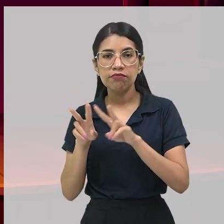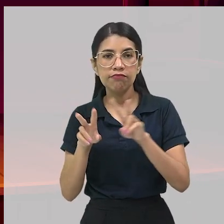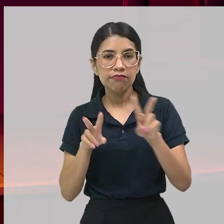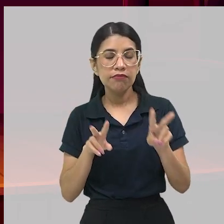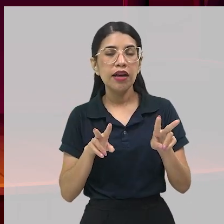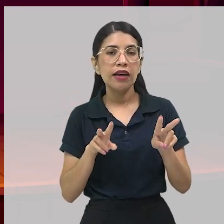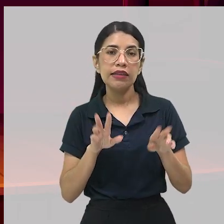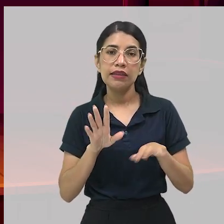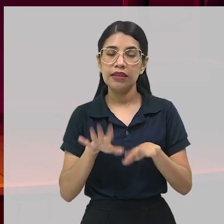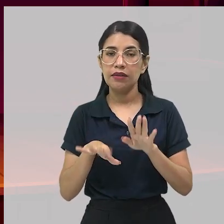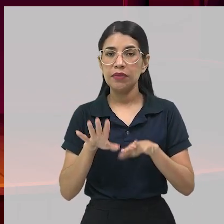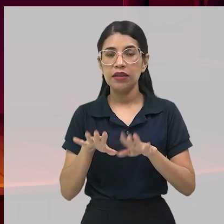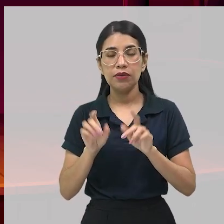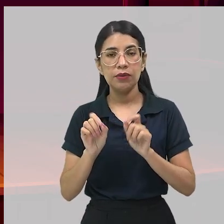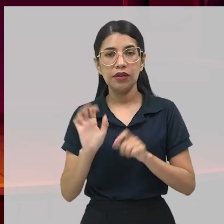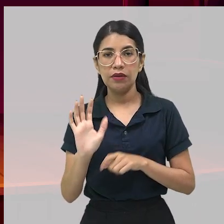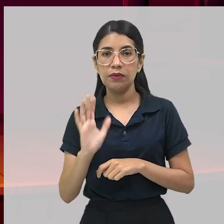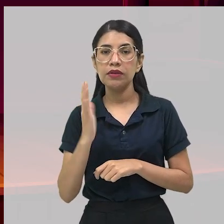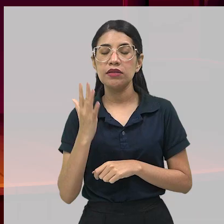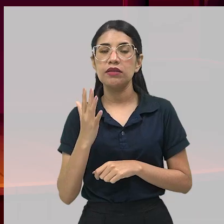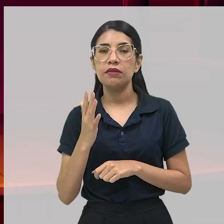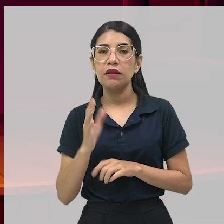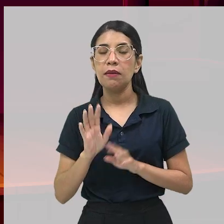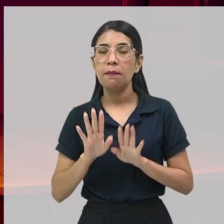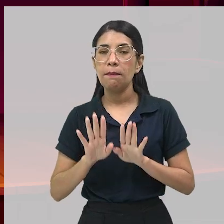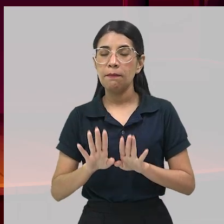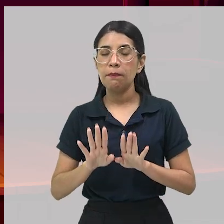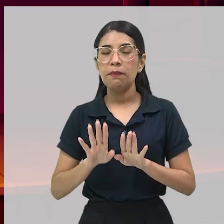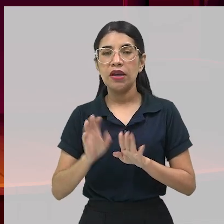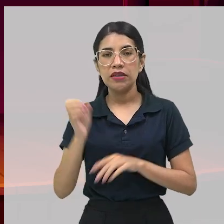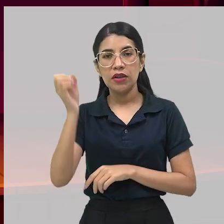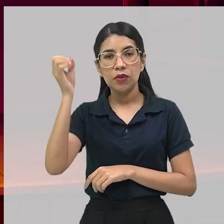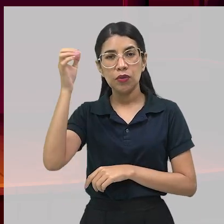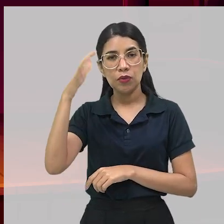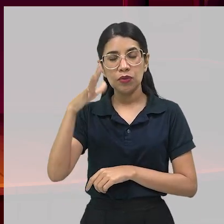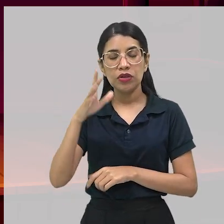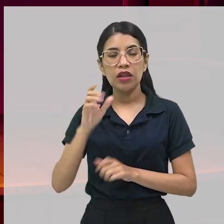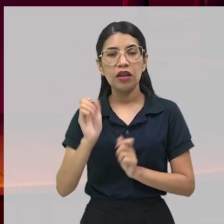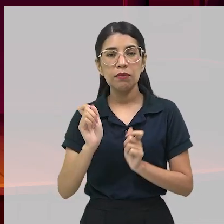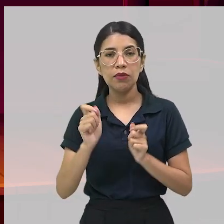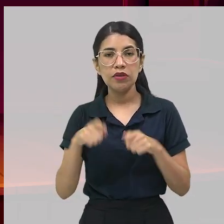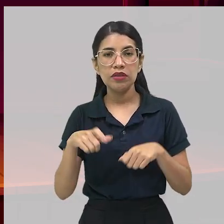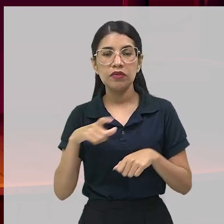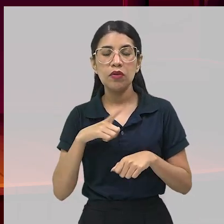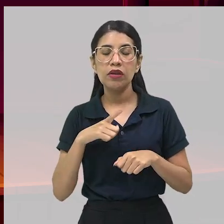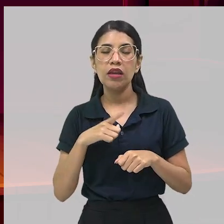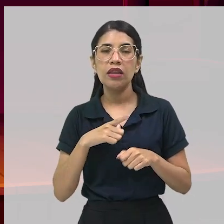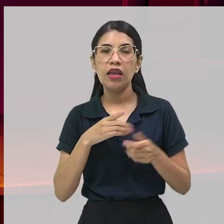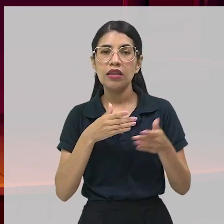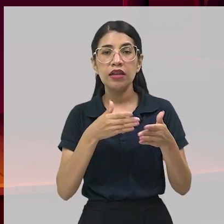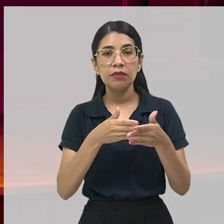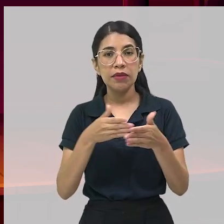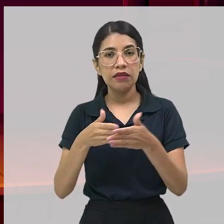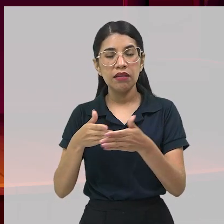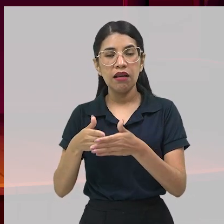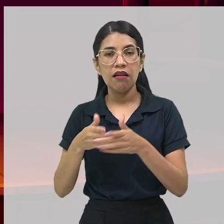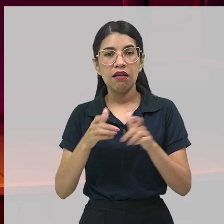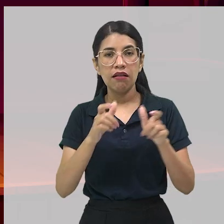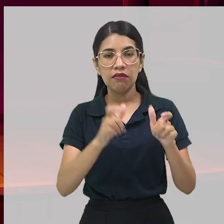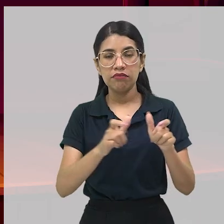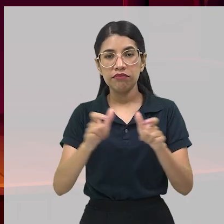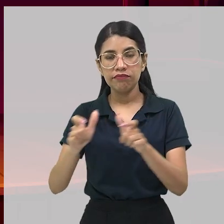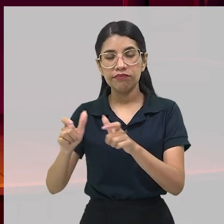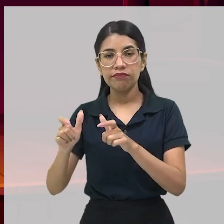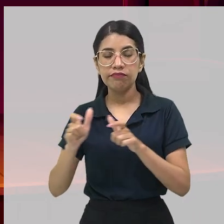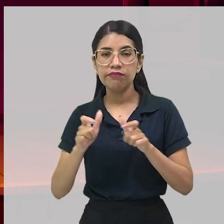por alguma situação que possa estar acontecendo, mas a iluminação, ela tem esse poder de delimitar um espaço. Eu